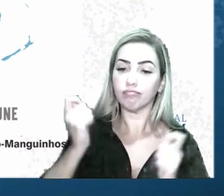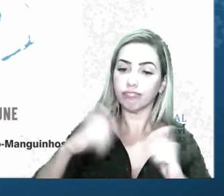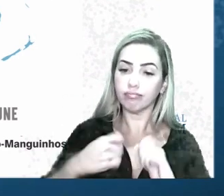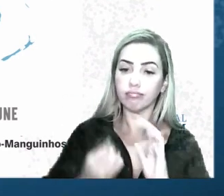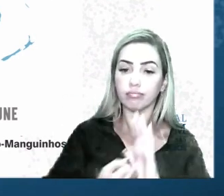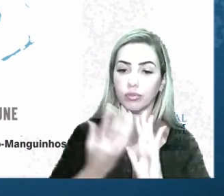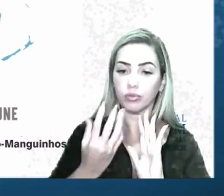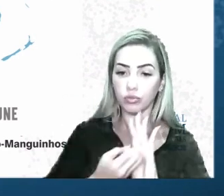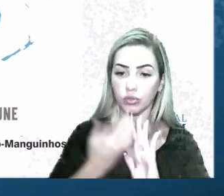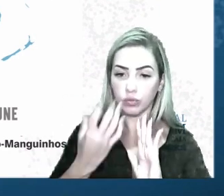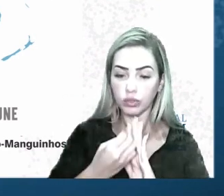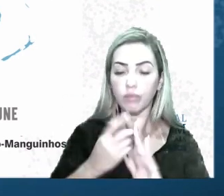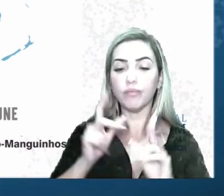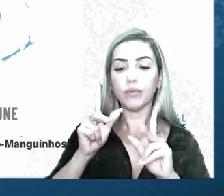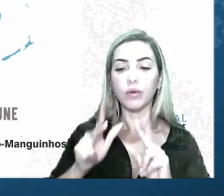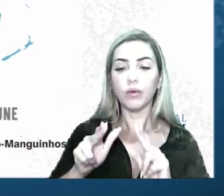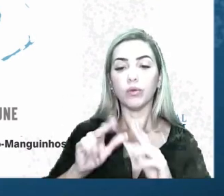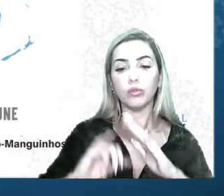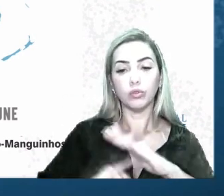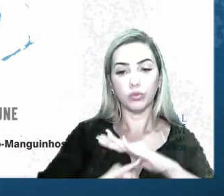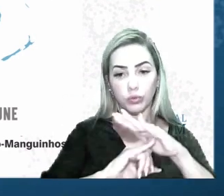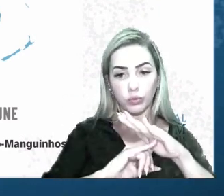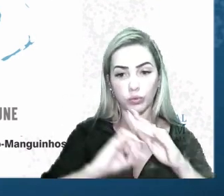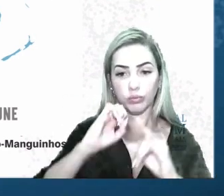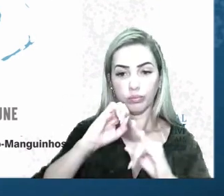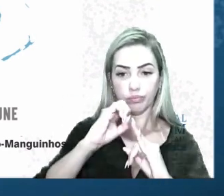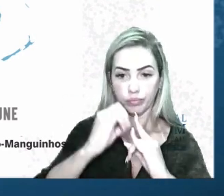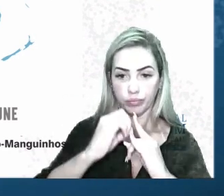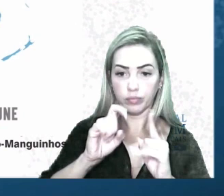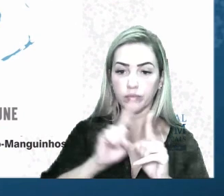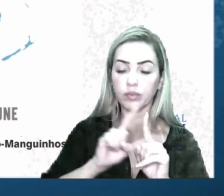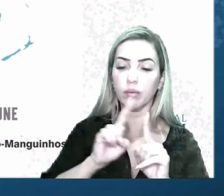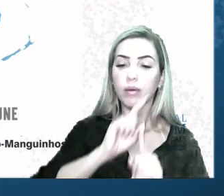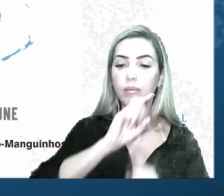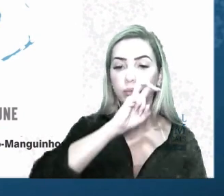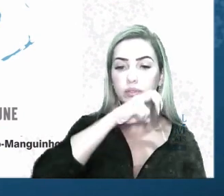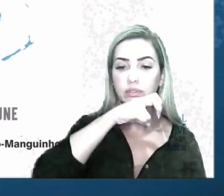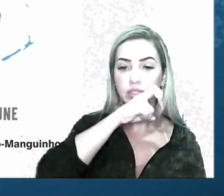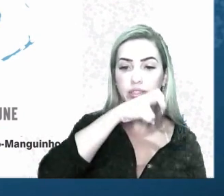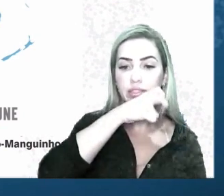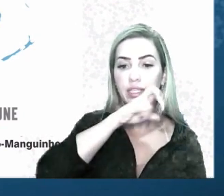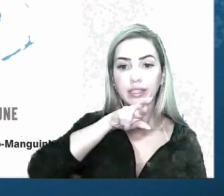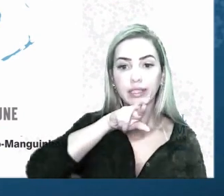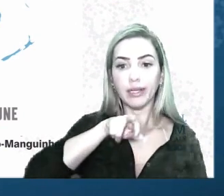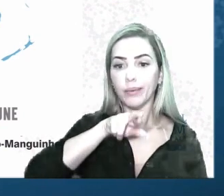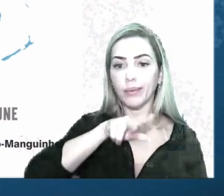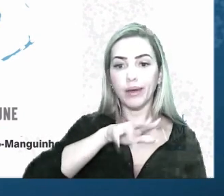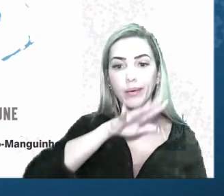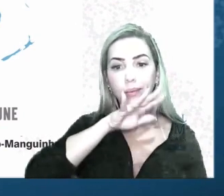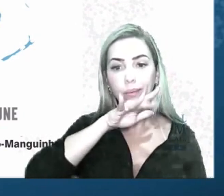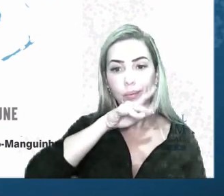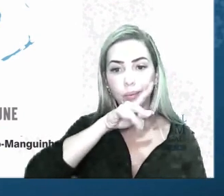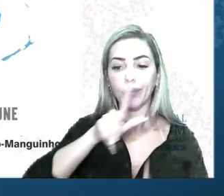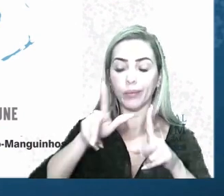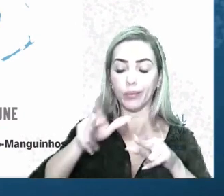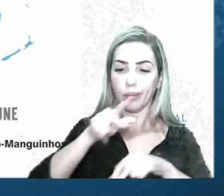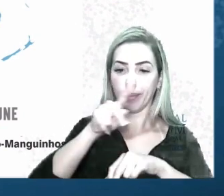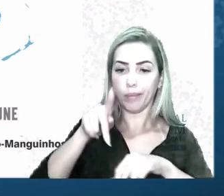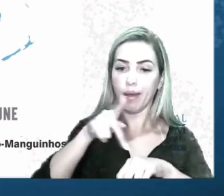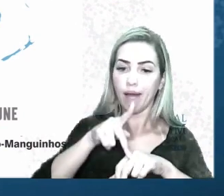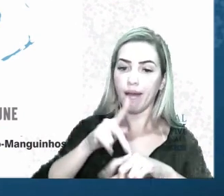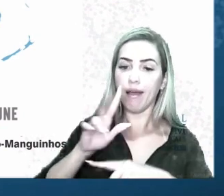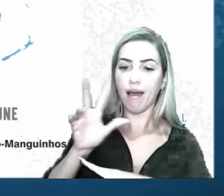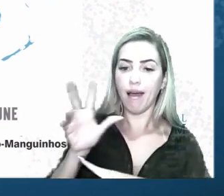institutos como Bill Manguinhos e Butantan, a nossa situação não era tão ruim quanto a situação da África, mas, ainda assim,